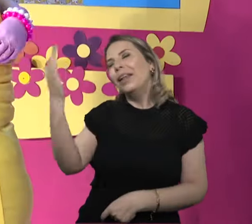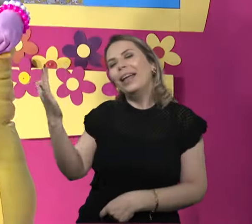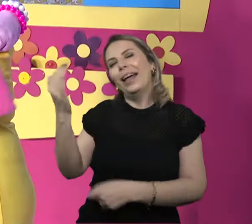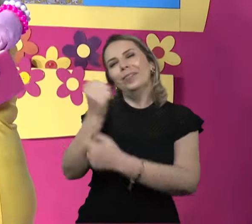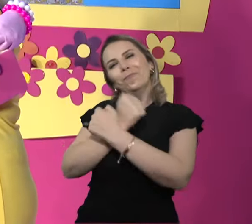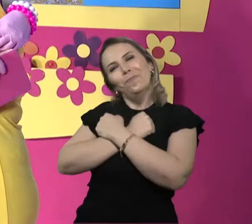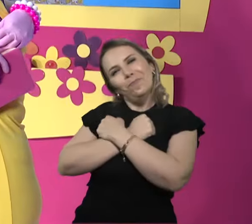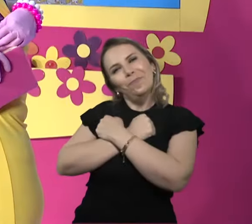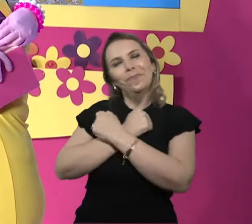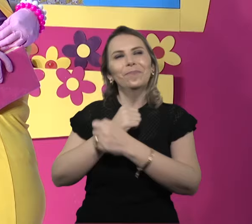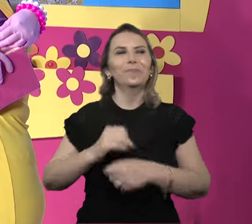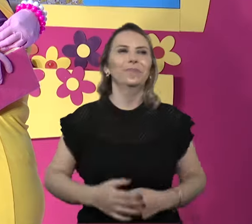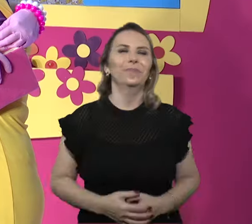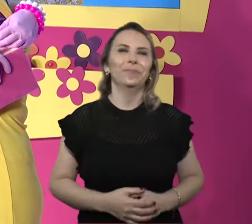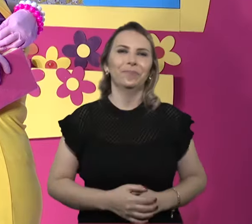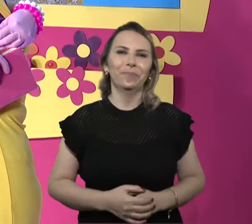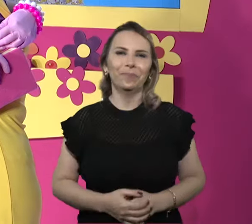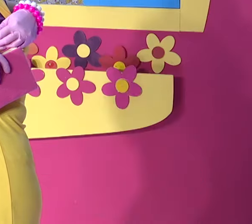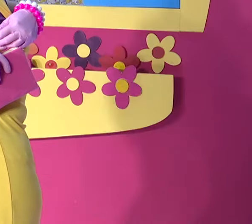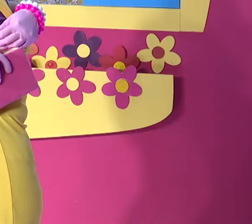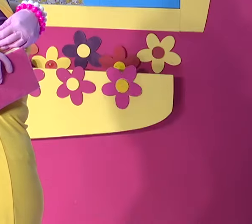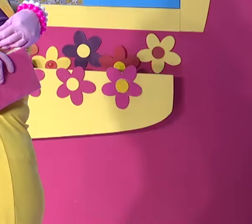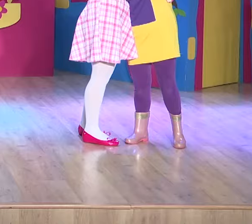obrigada, Nadine. De nada.